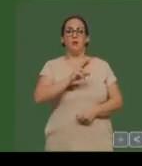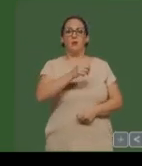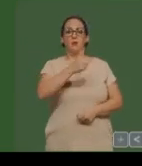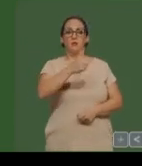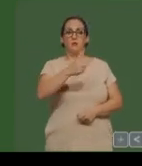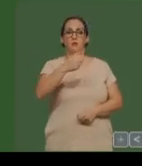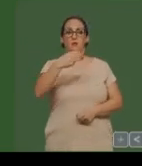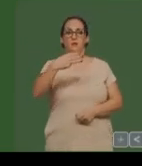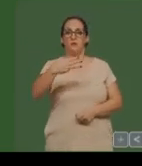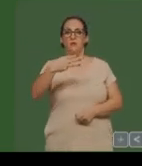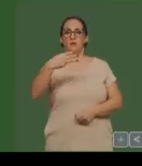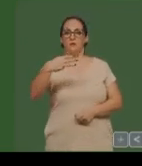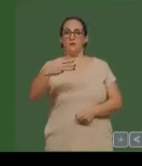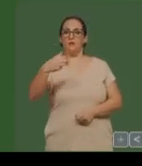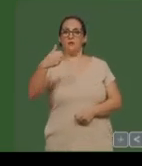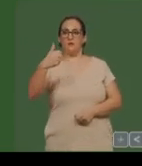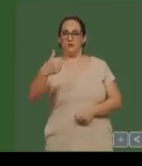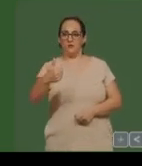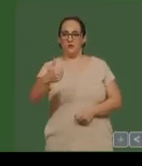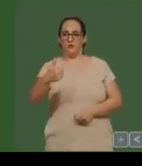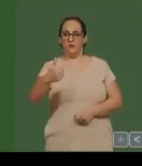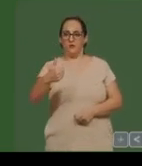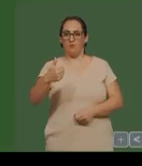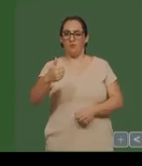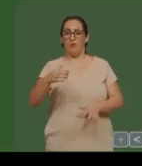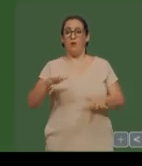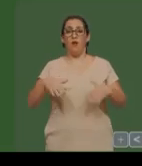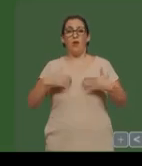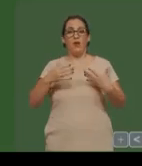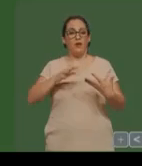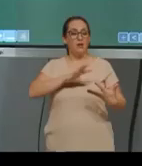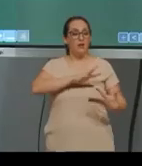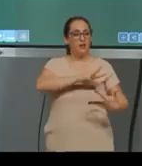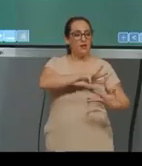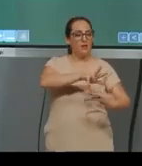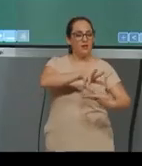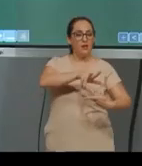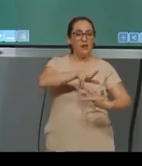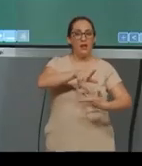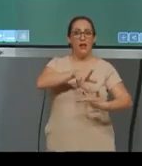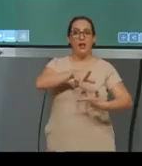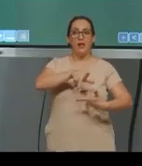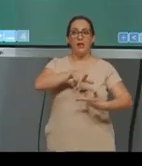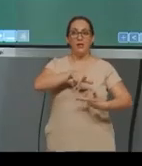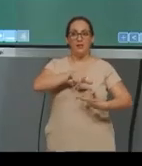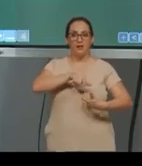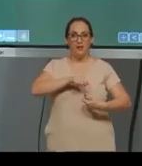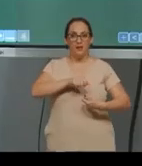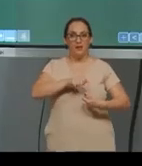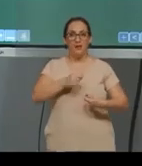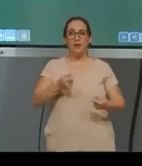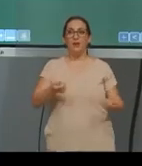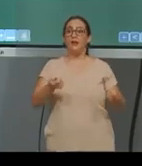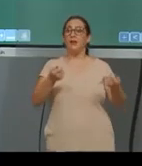1331. Quer dizer que o planeta Terra, ele cabe, olha que incrível,